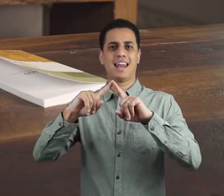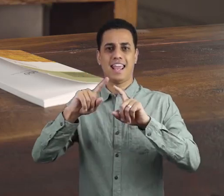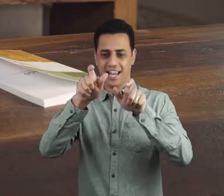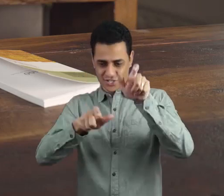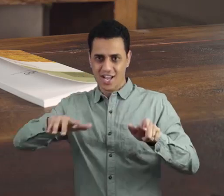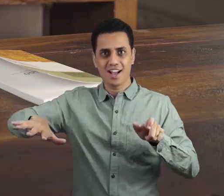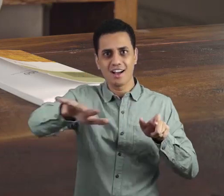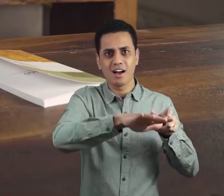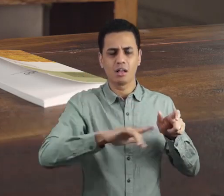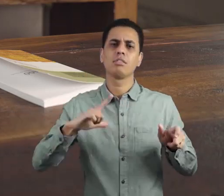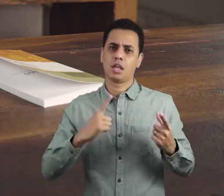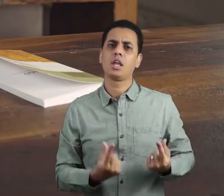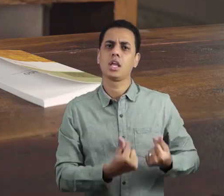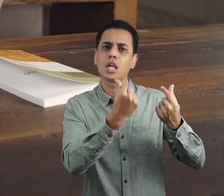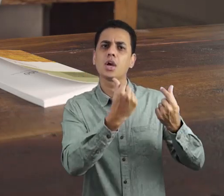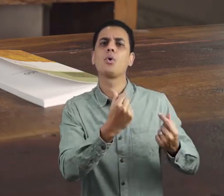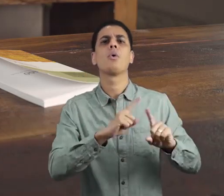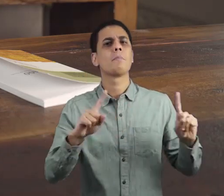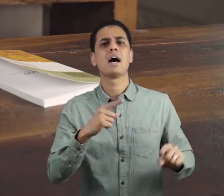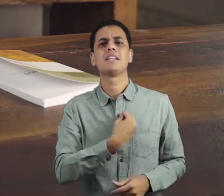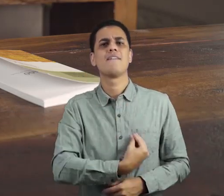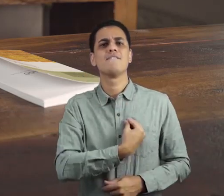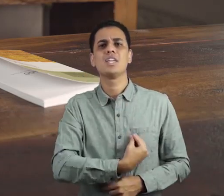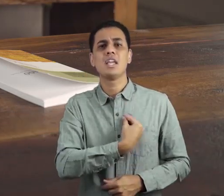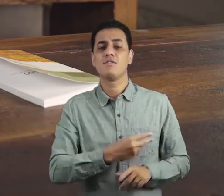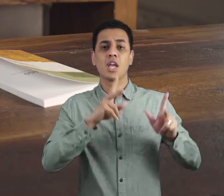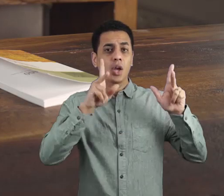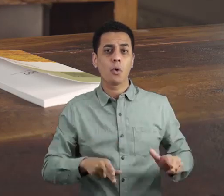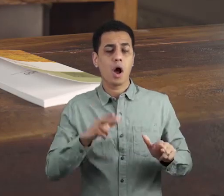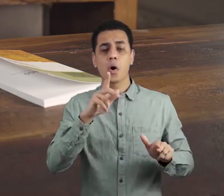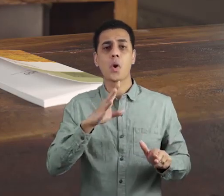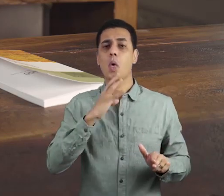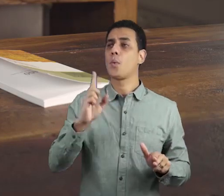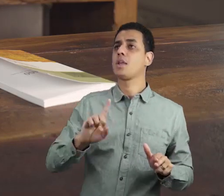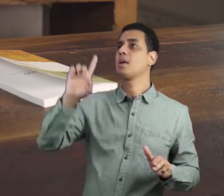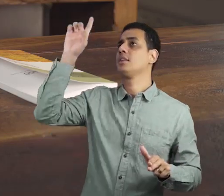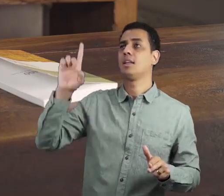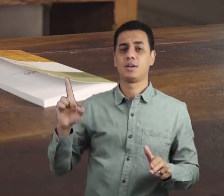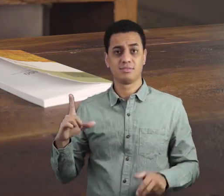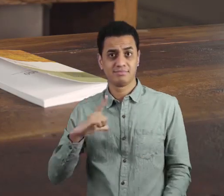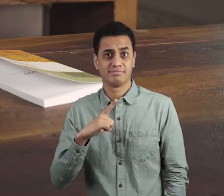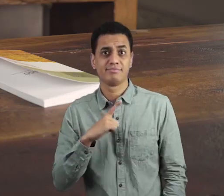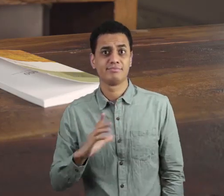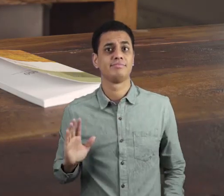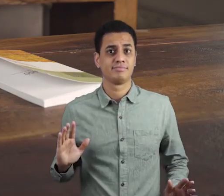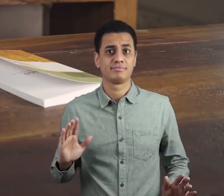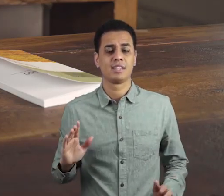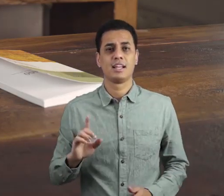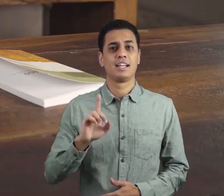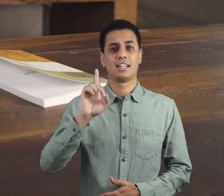chamar a atenção aqui é que existe alguém rico, dominante, usurpando do direito de um